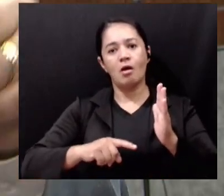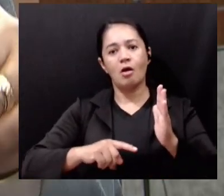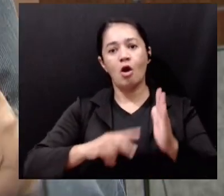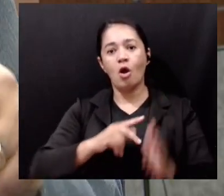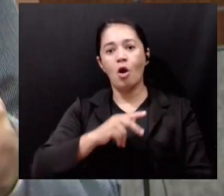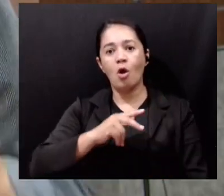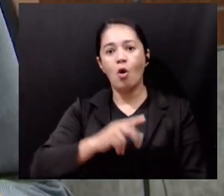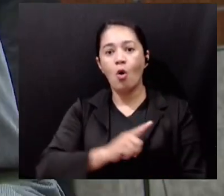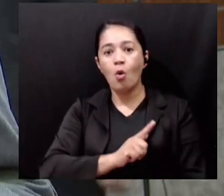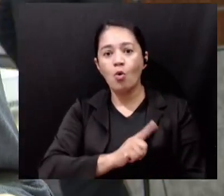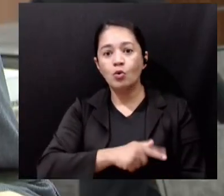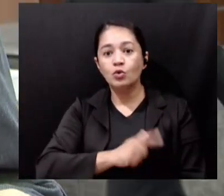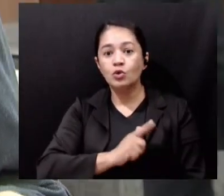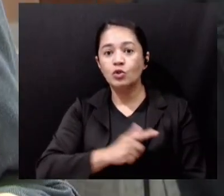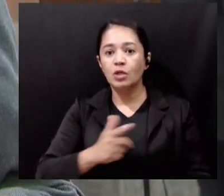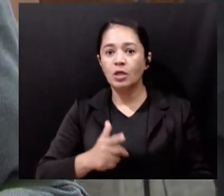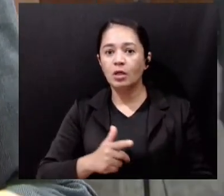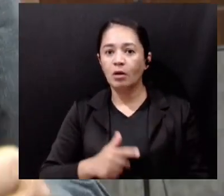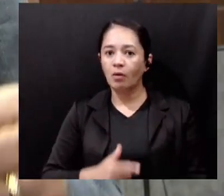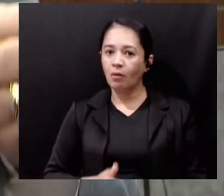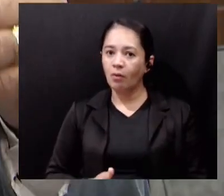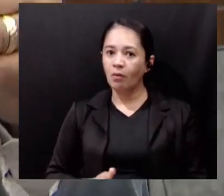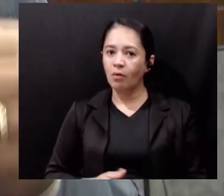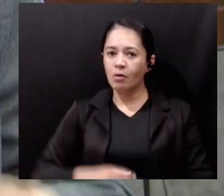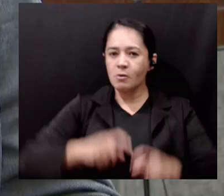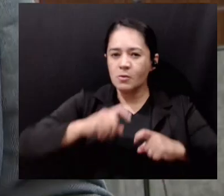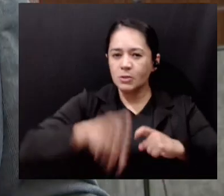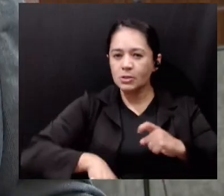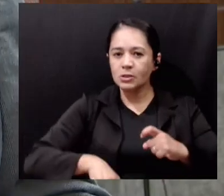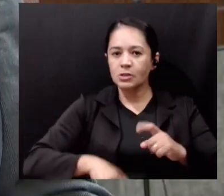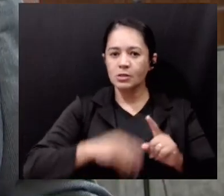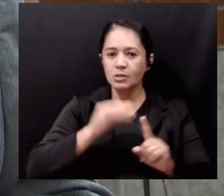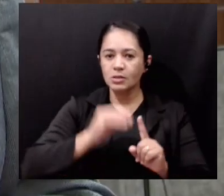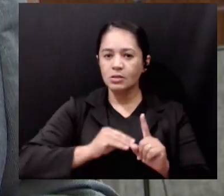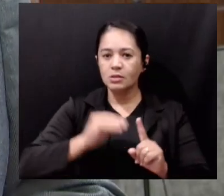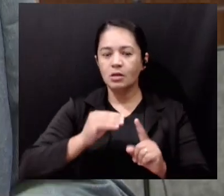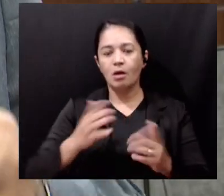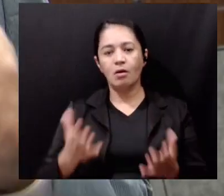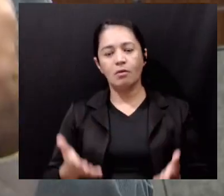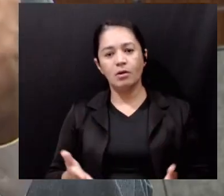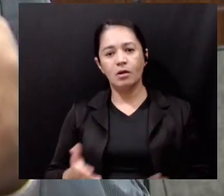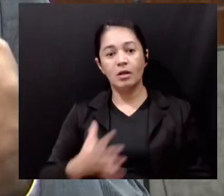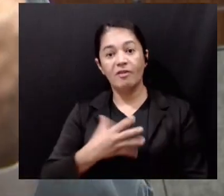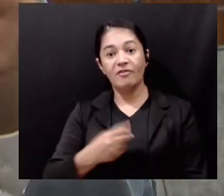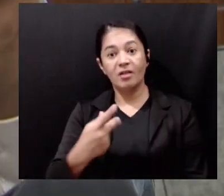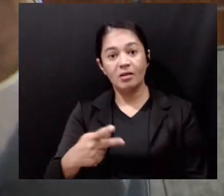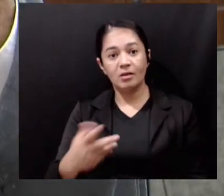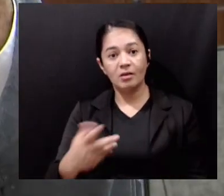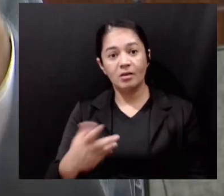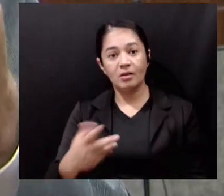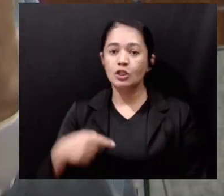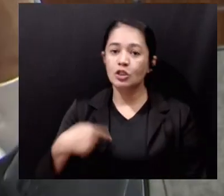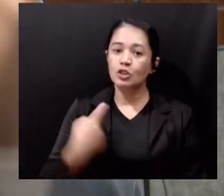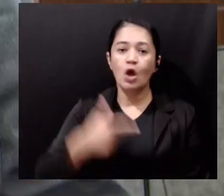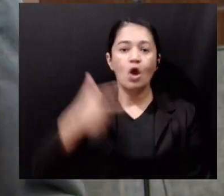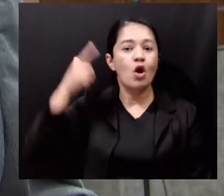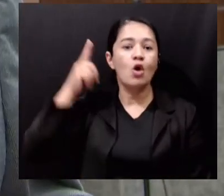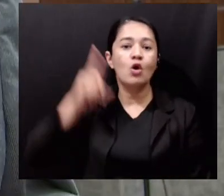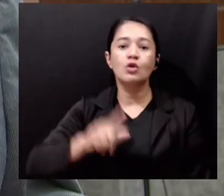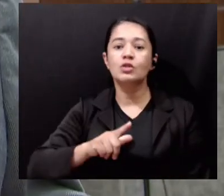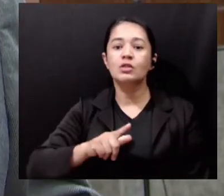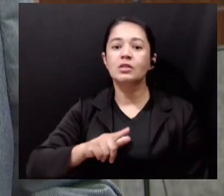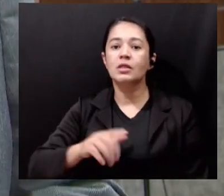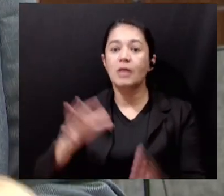E esse projeto de lei que nós estamos dando entrada aqui nesta casa é para que nós possamos chamar a atenção